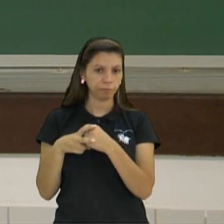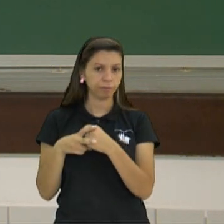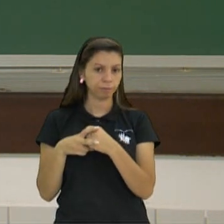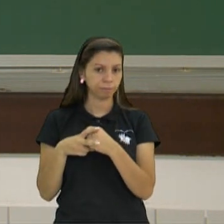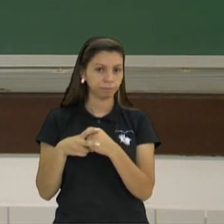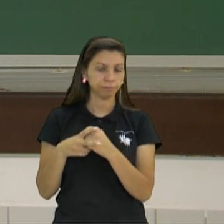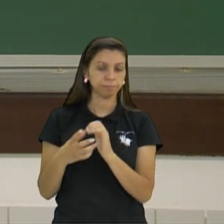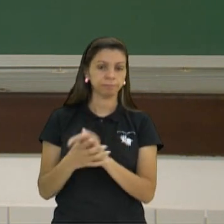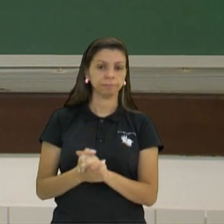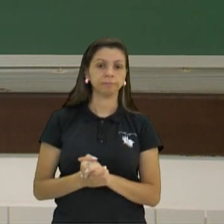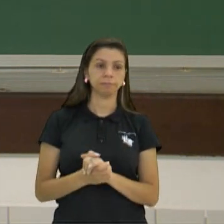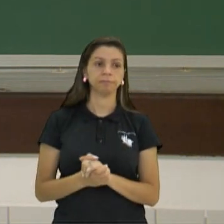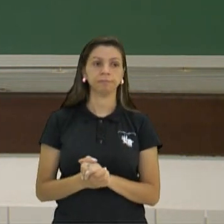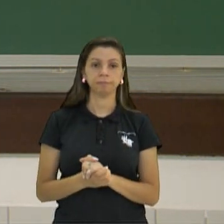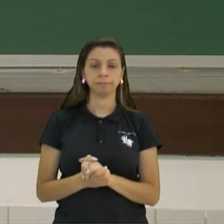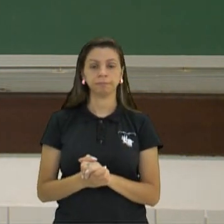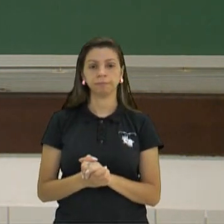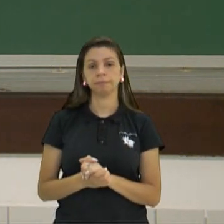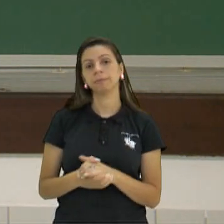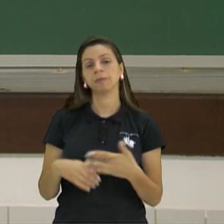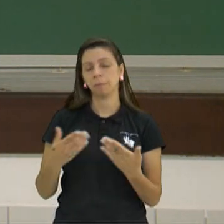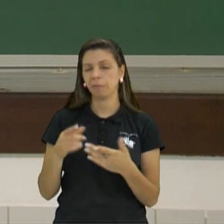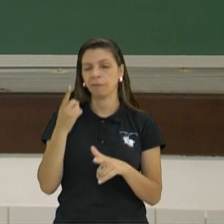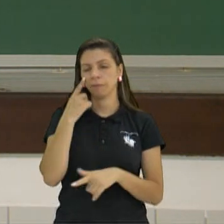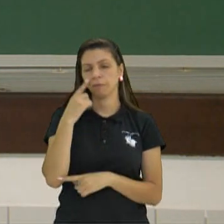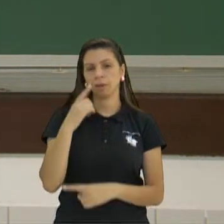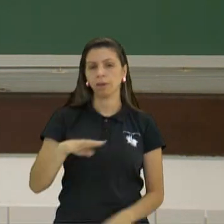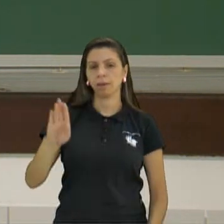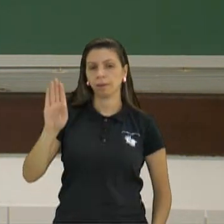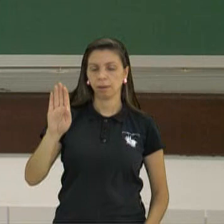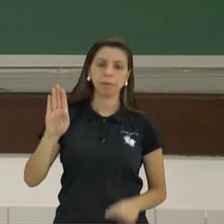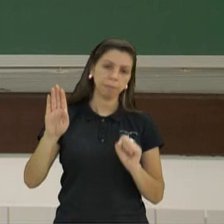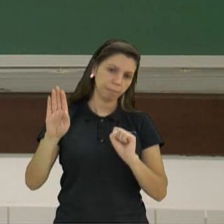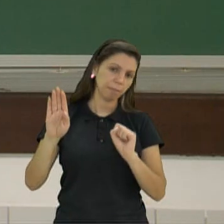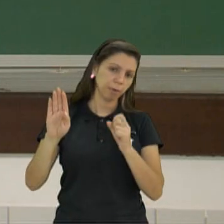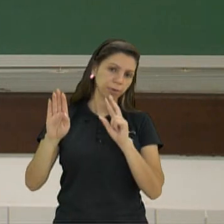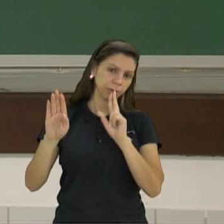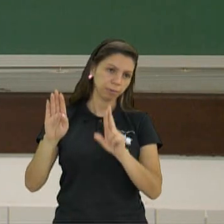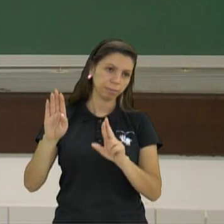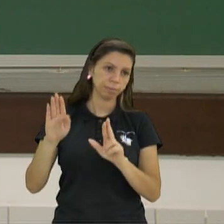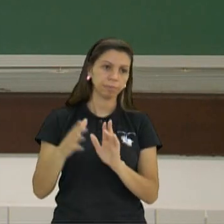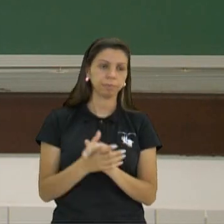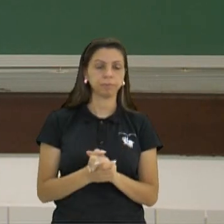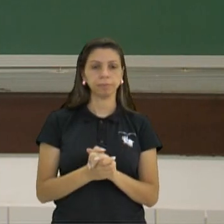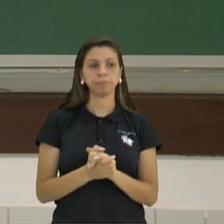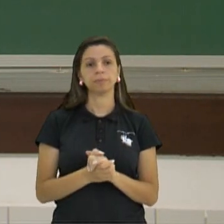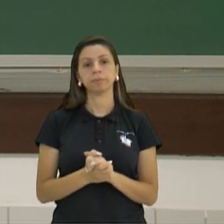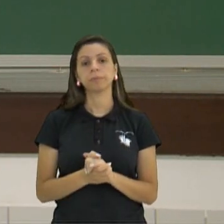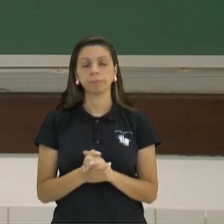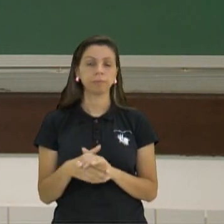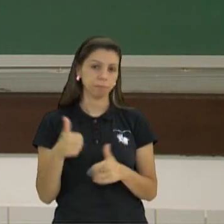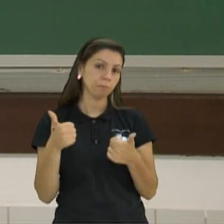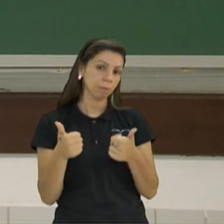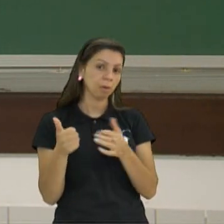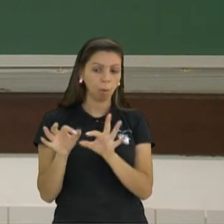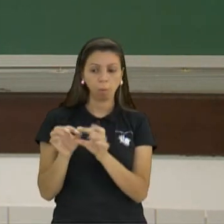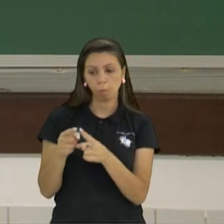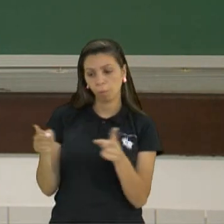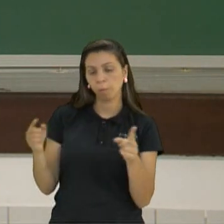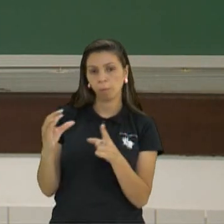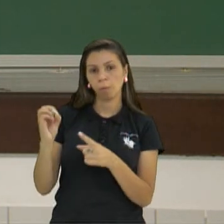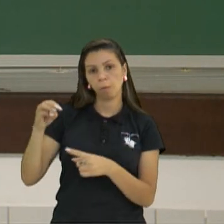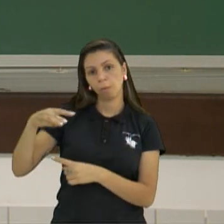Vamos ver se o que diz a letra B é possível que seja a resposta. Período composto, até aqui tudo